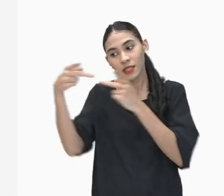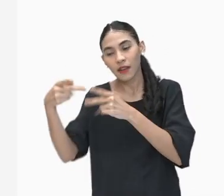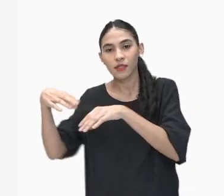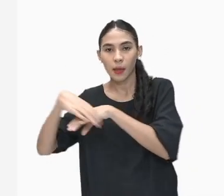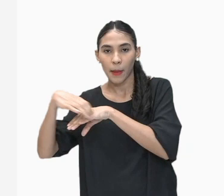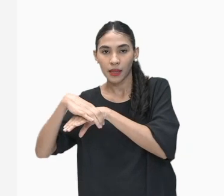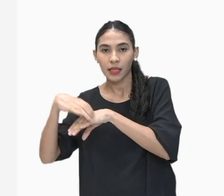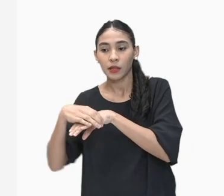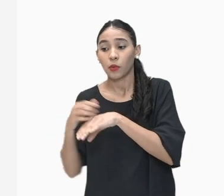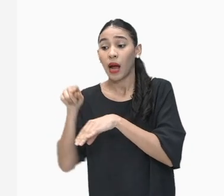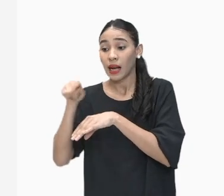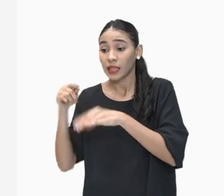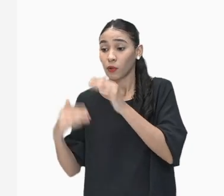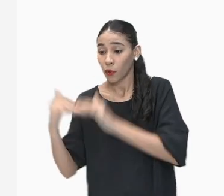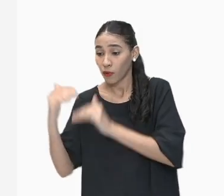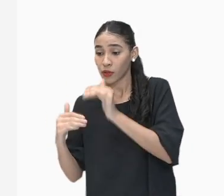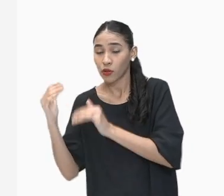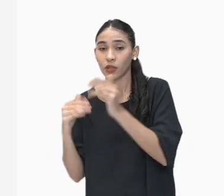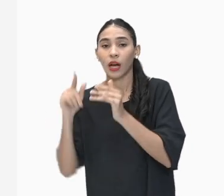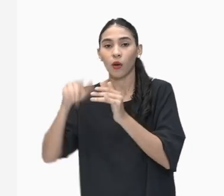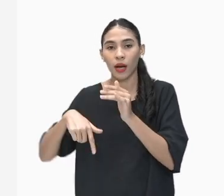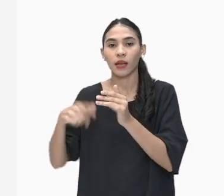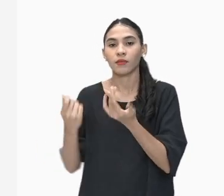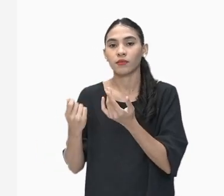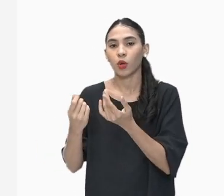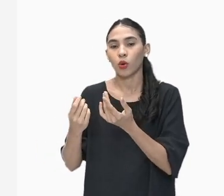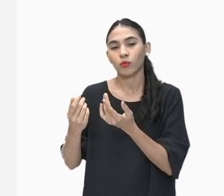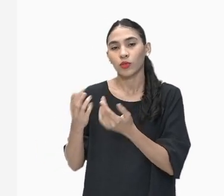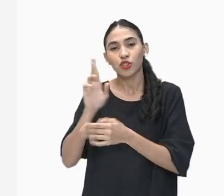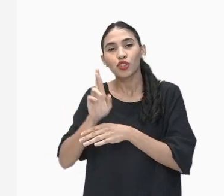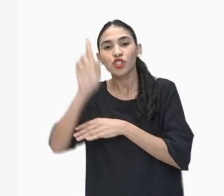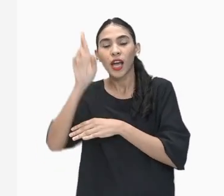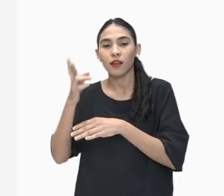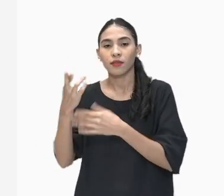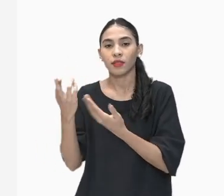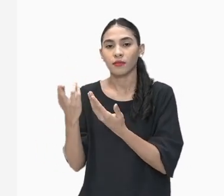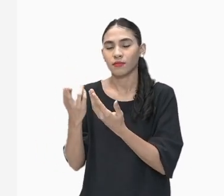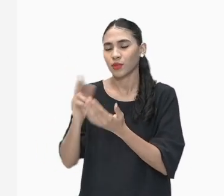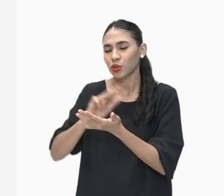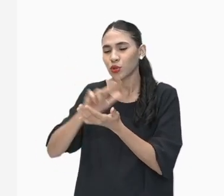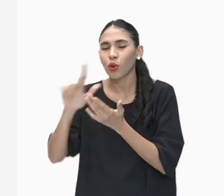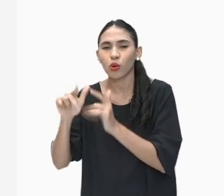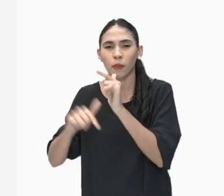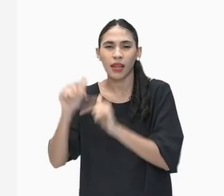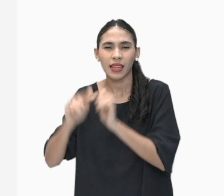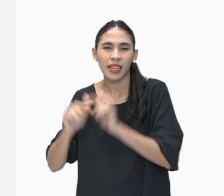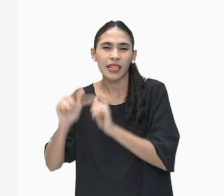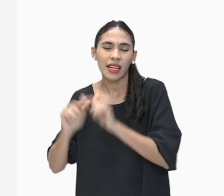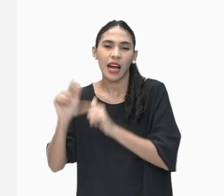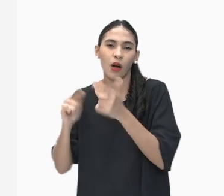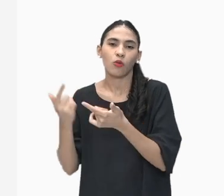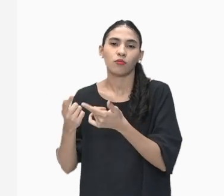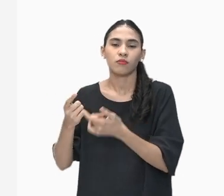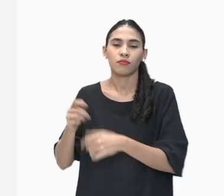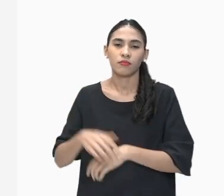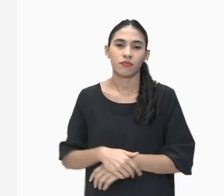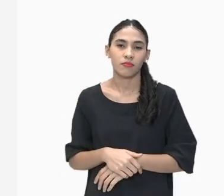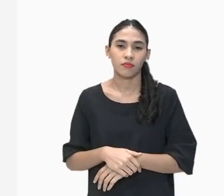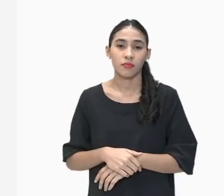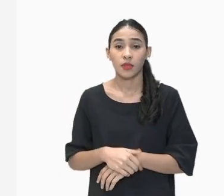O sapateiro, ele era o dono do couro, o dono do prego, das taxas, né, do martelo. Então